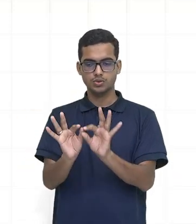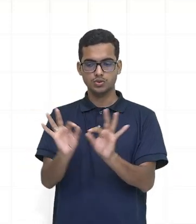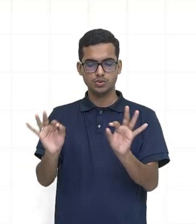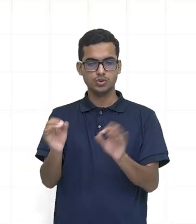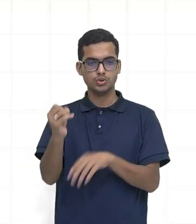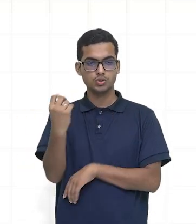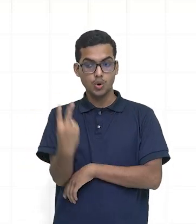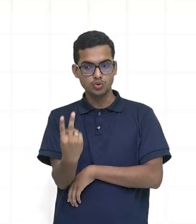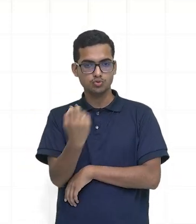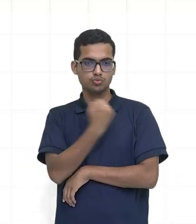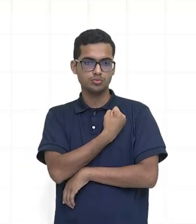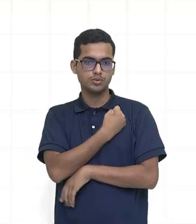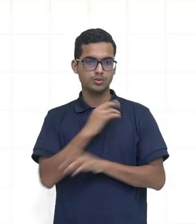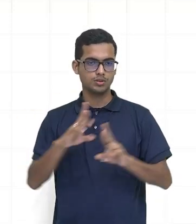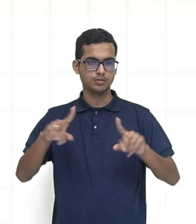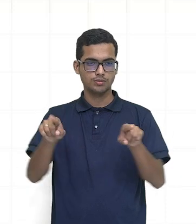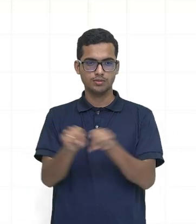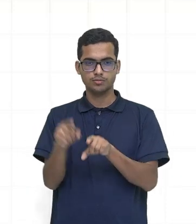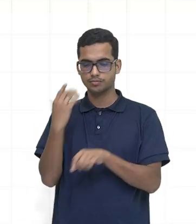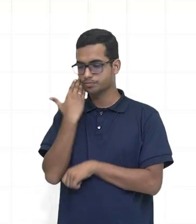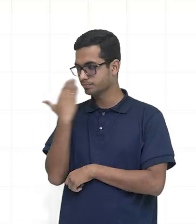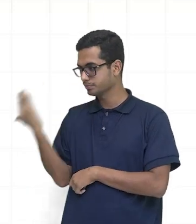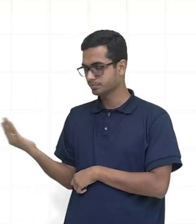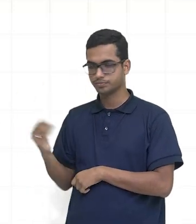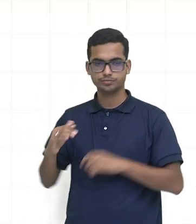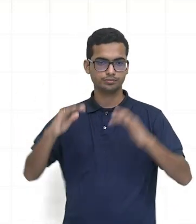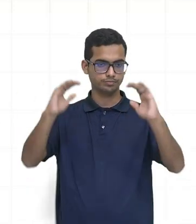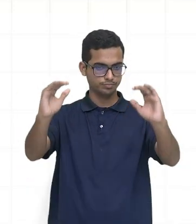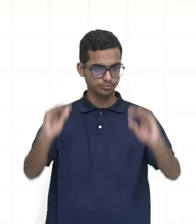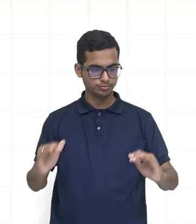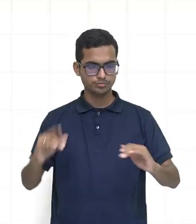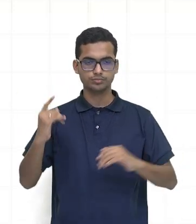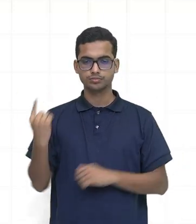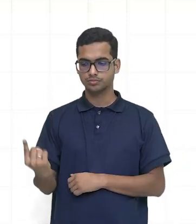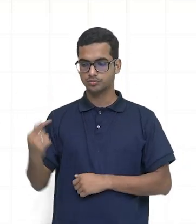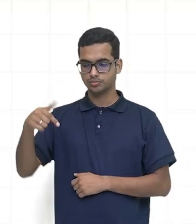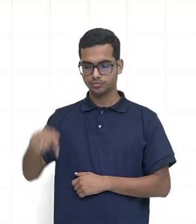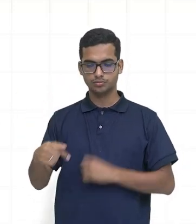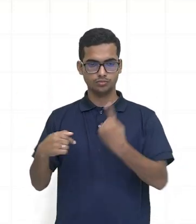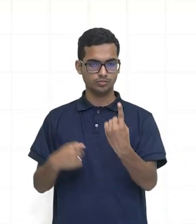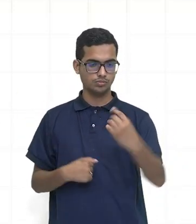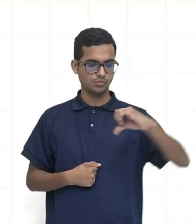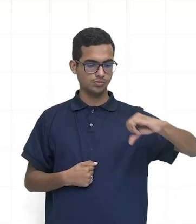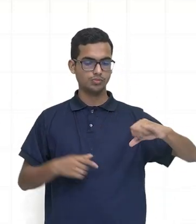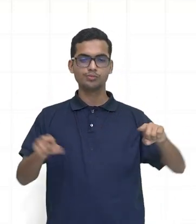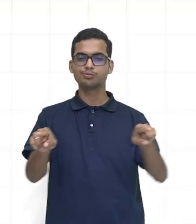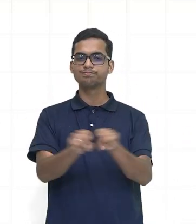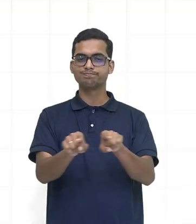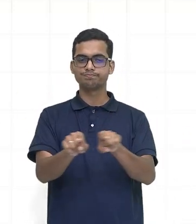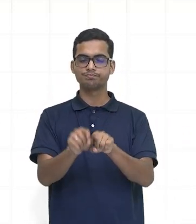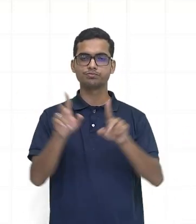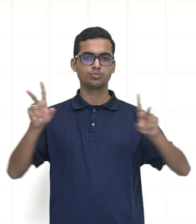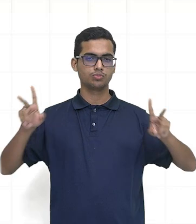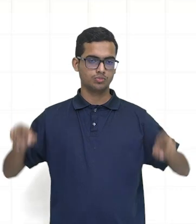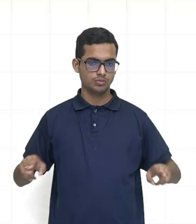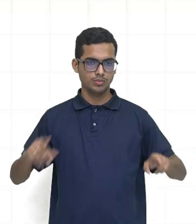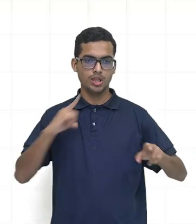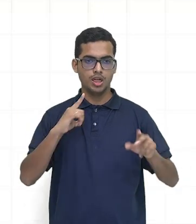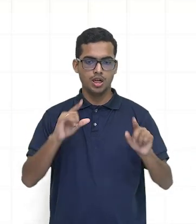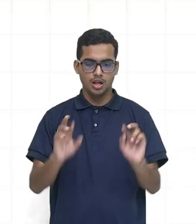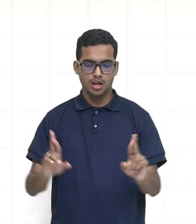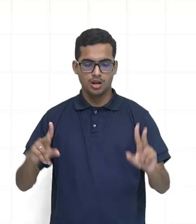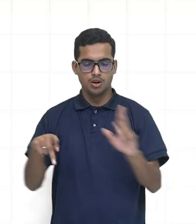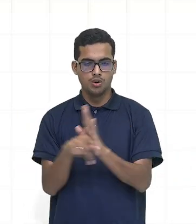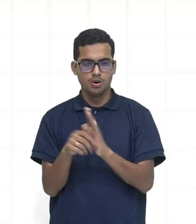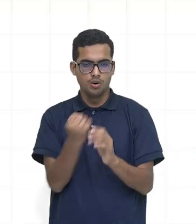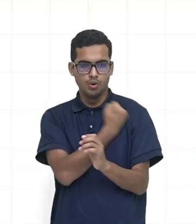2 unidades de um para o outro. Os próximos são o 17 e o 19, que também têm